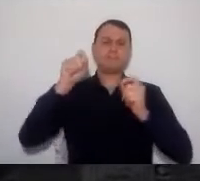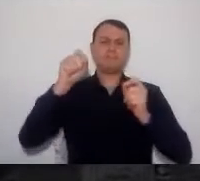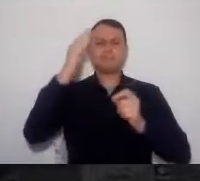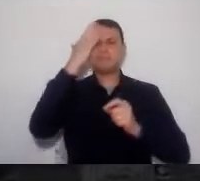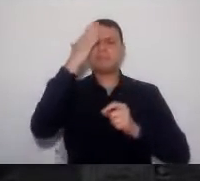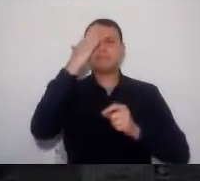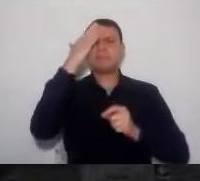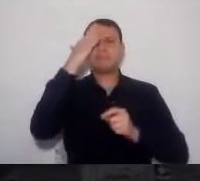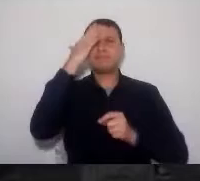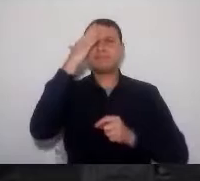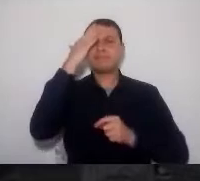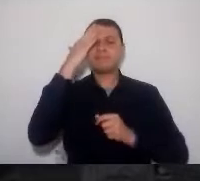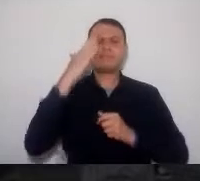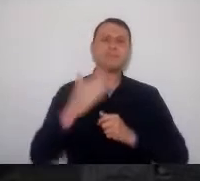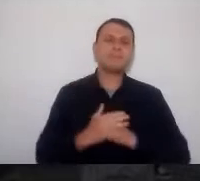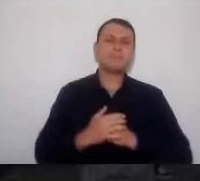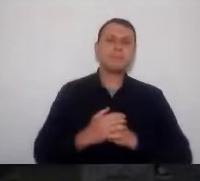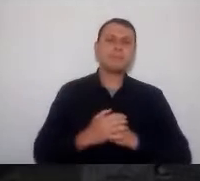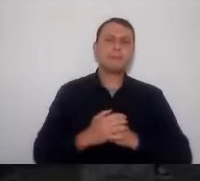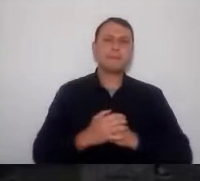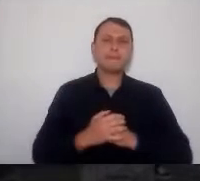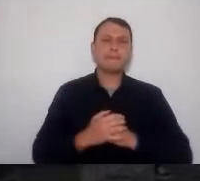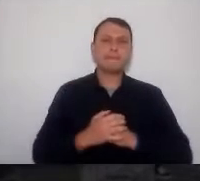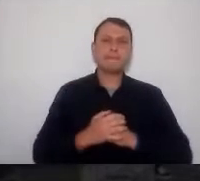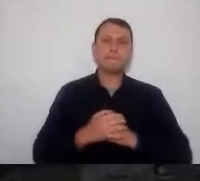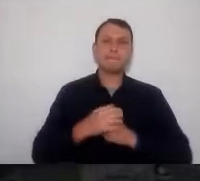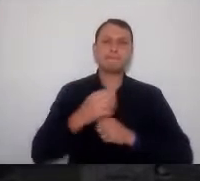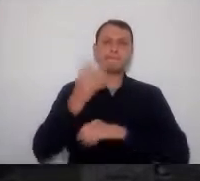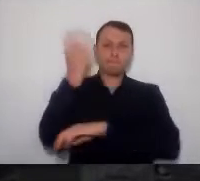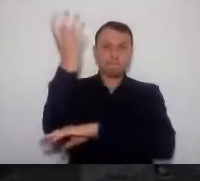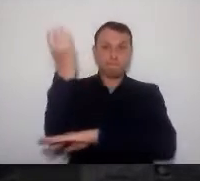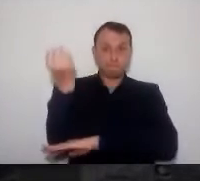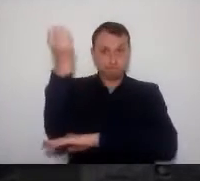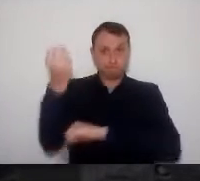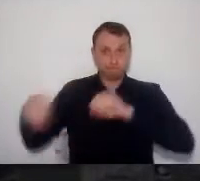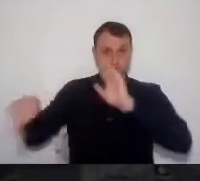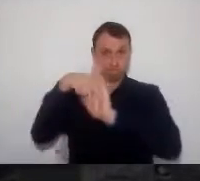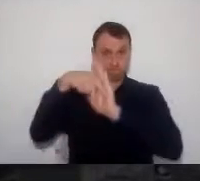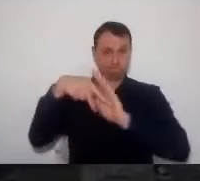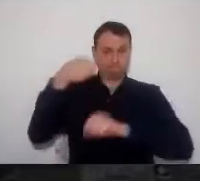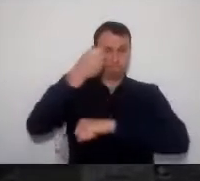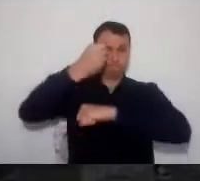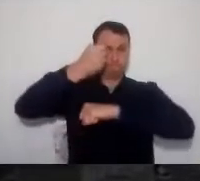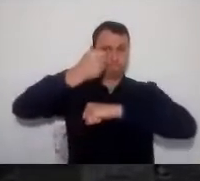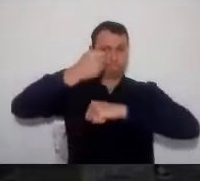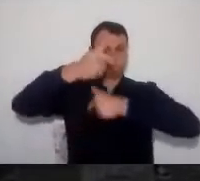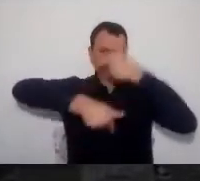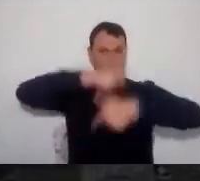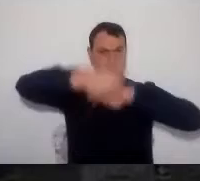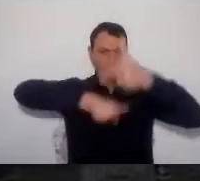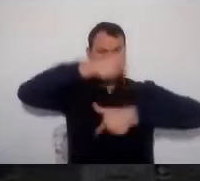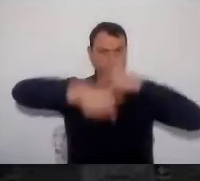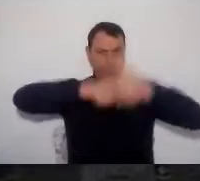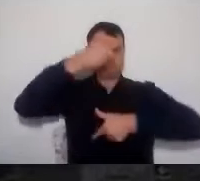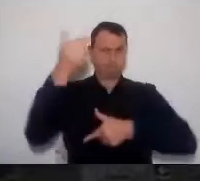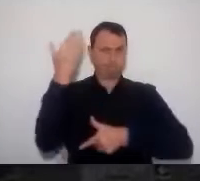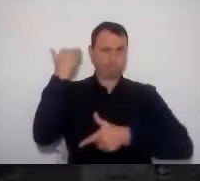que a previdência dos trabalhadores, na forma com que existia no Brasil até pouco